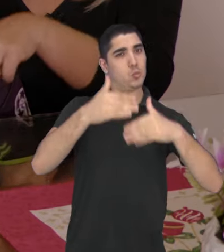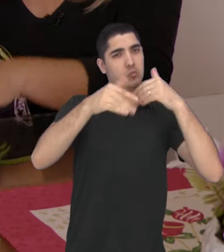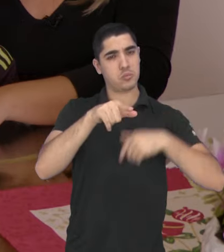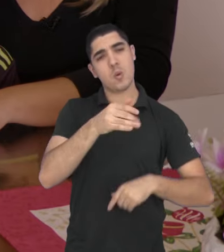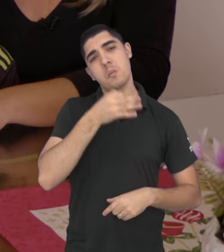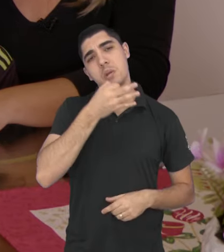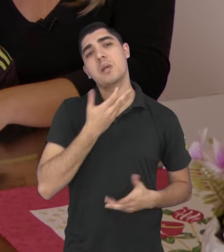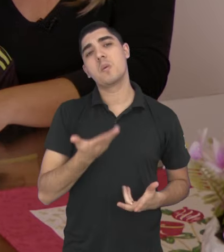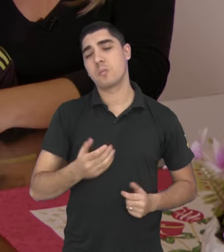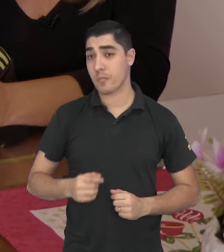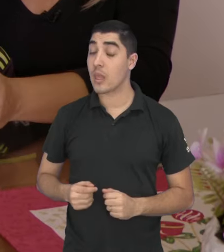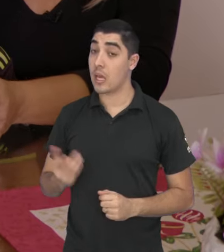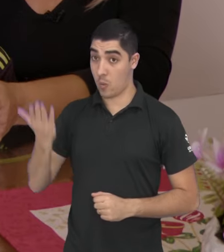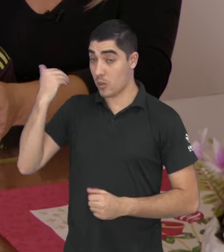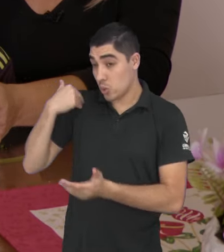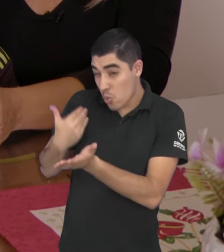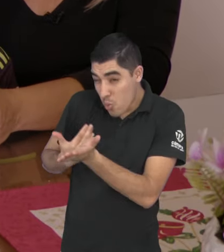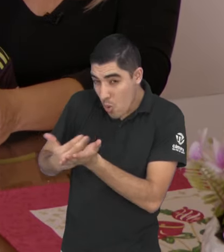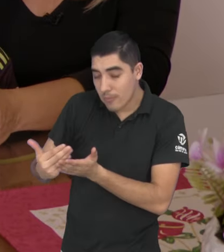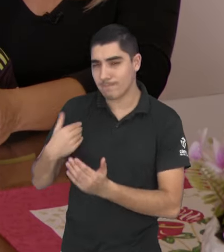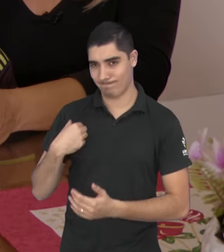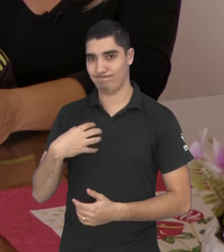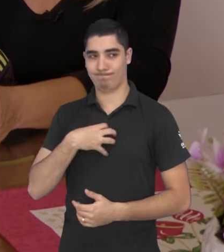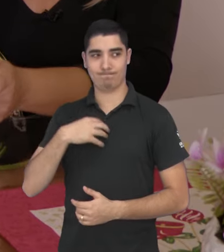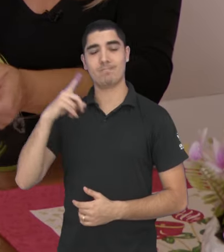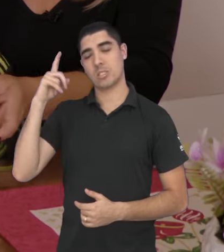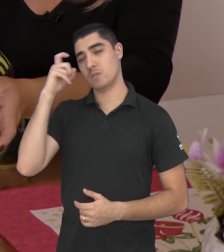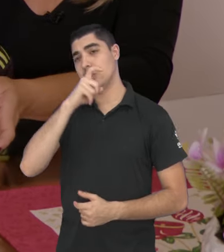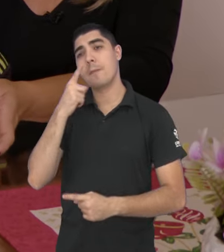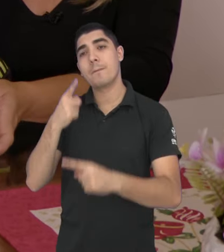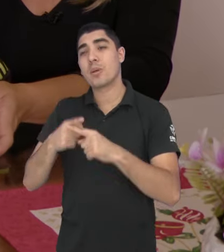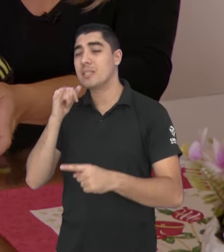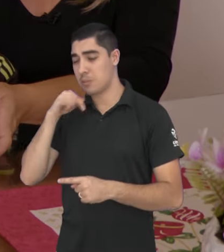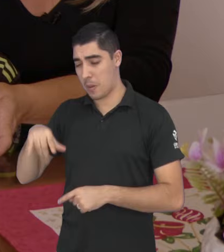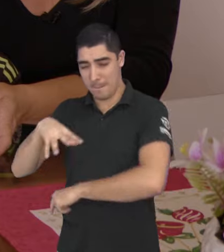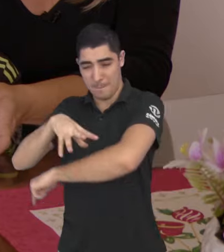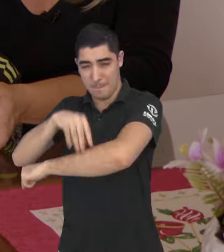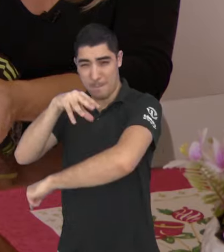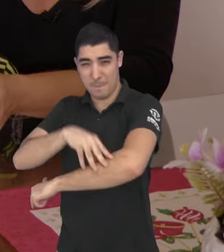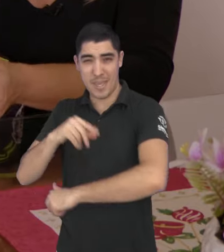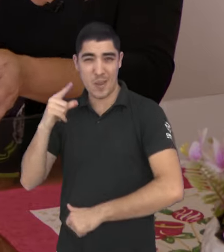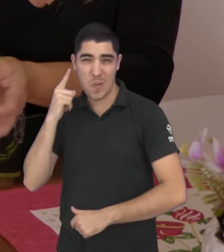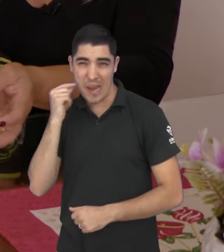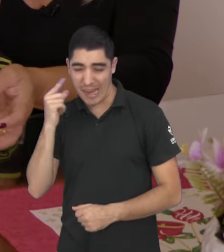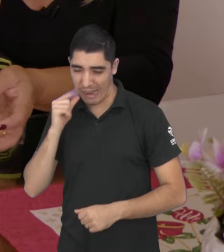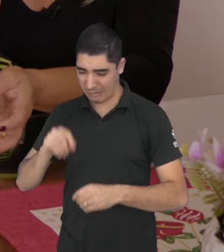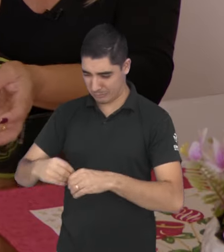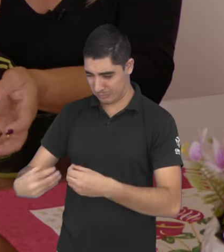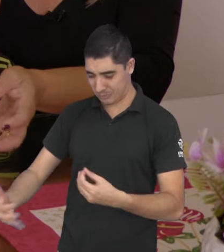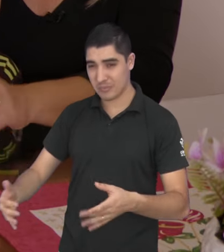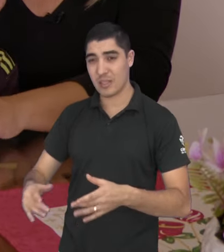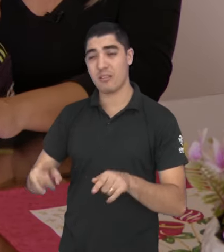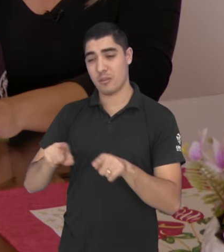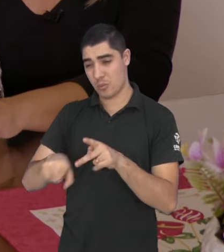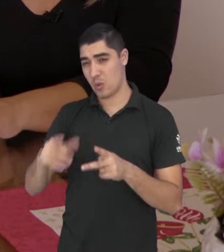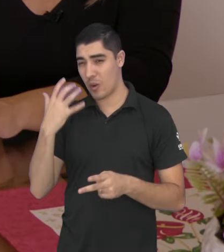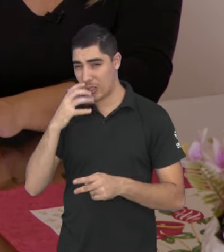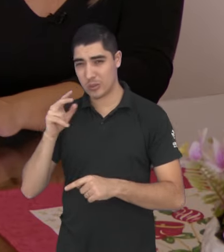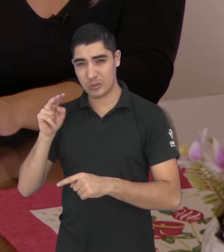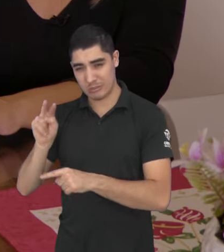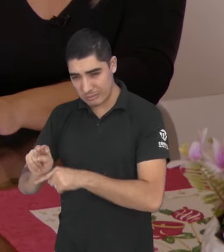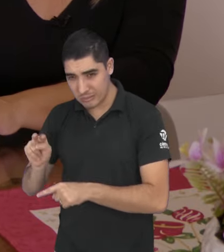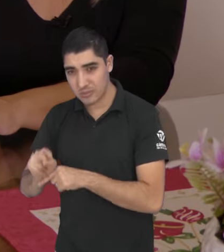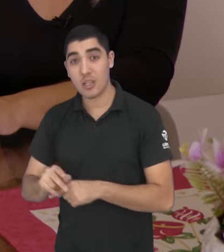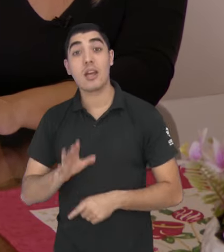começo achei bem difícil, porque é pelo de gato, o trabalho com o cachorrinho dá. Peixe,